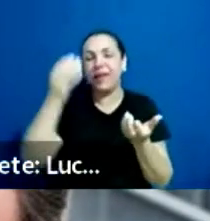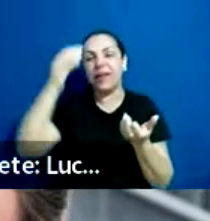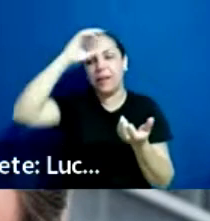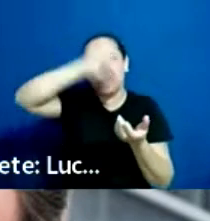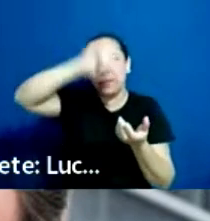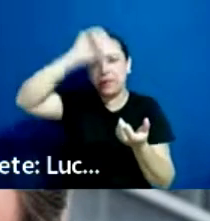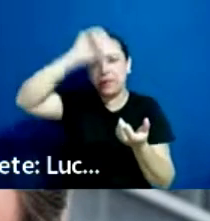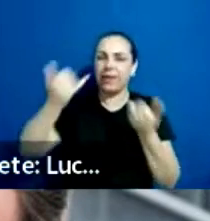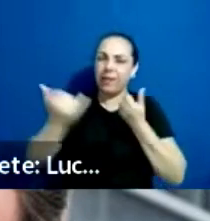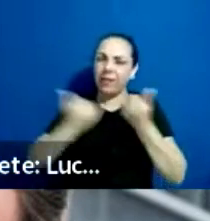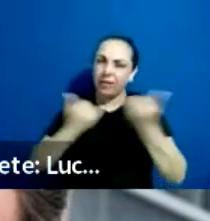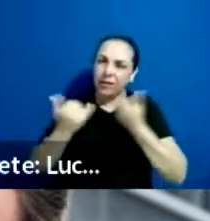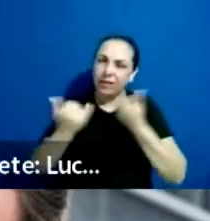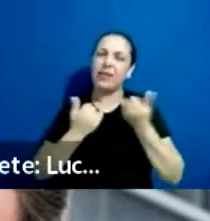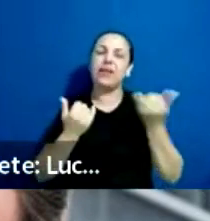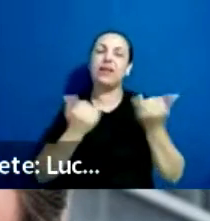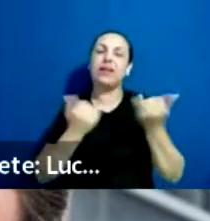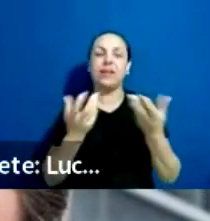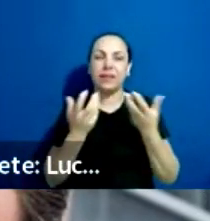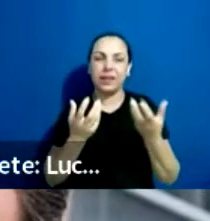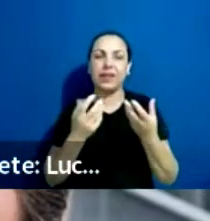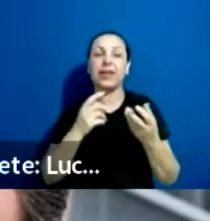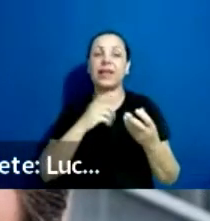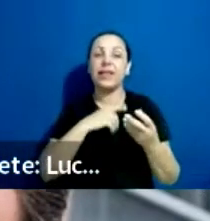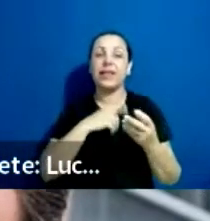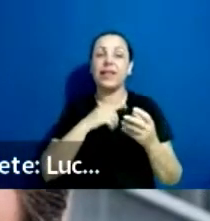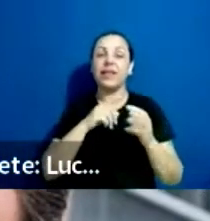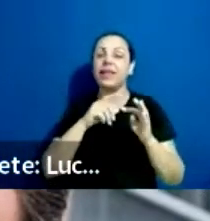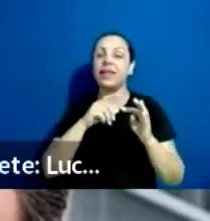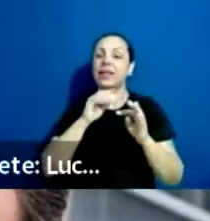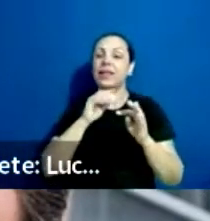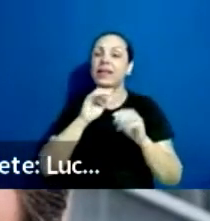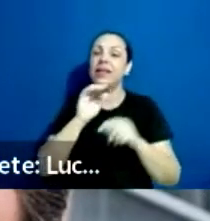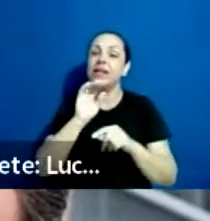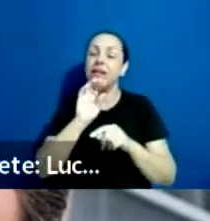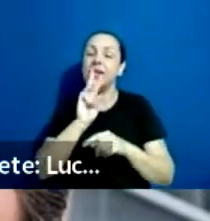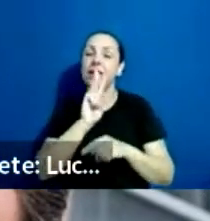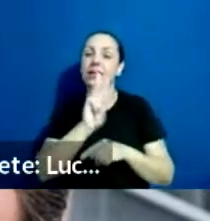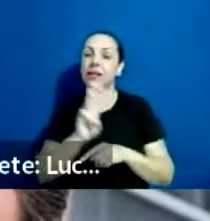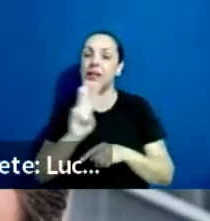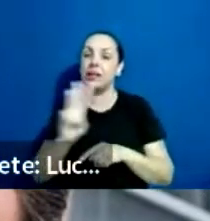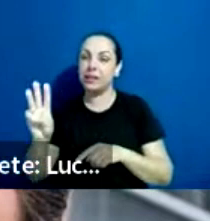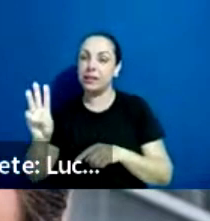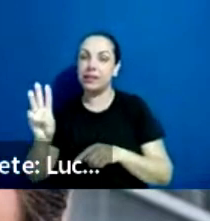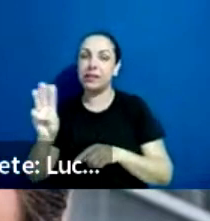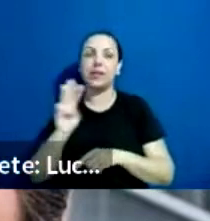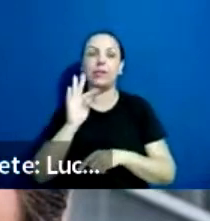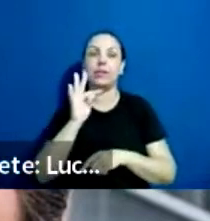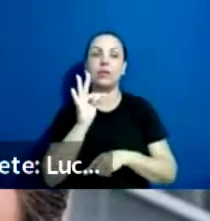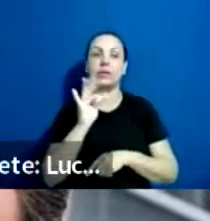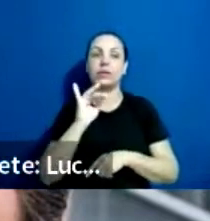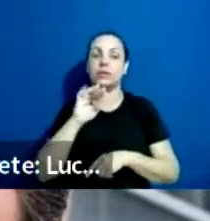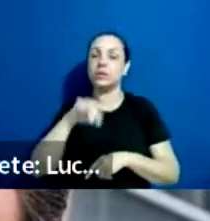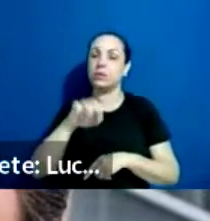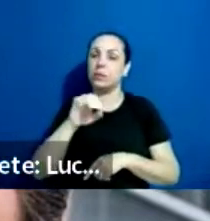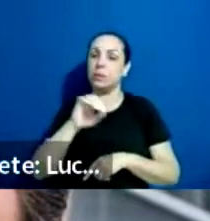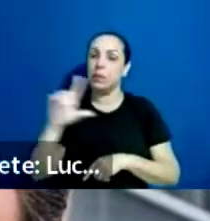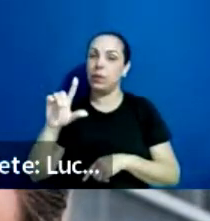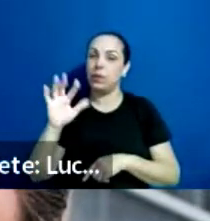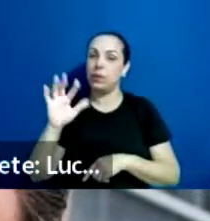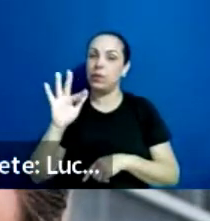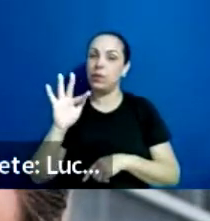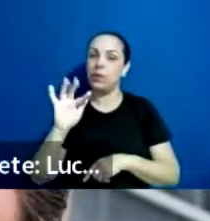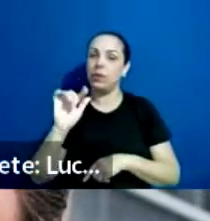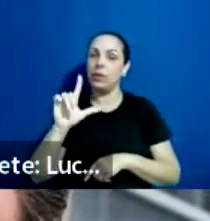tá? Timol Flix, que é uma plataforma de materiais com toda a nossa experiência. Vocês podem conhecer um pouquinho mais, vocês podem